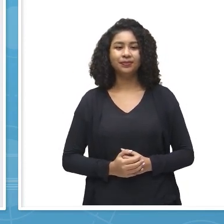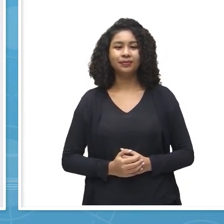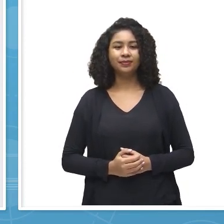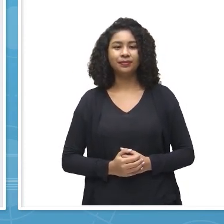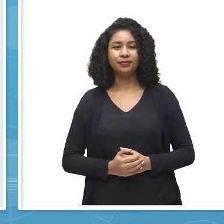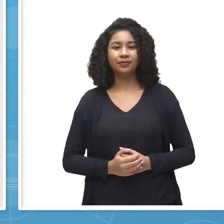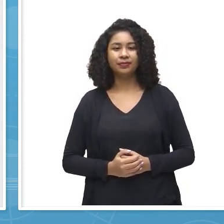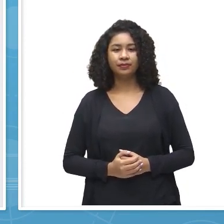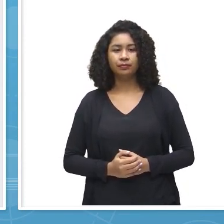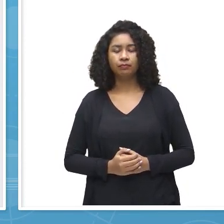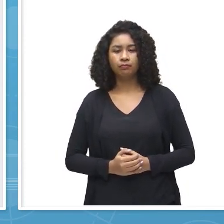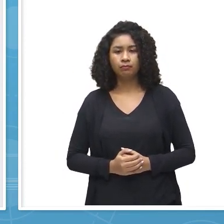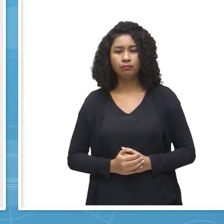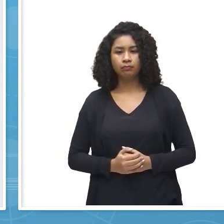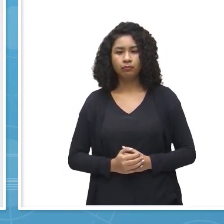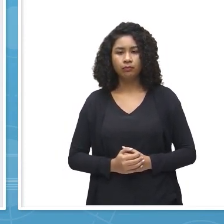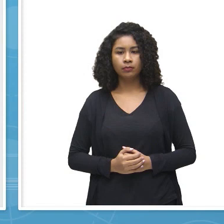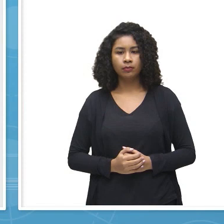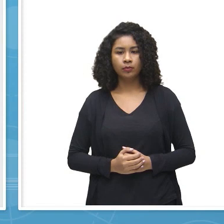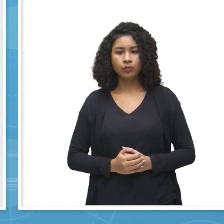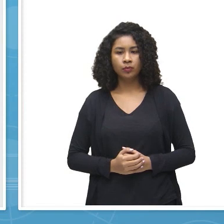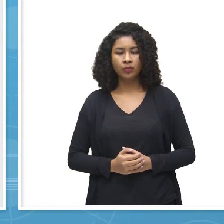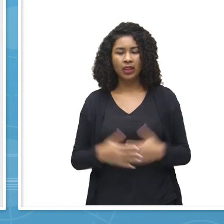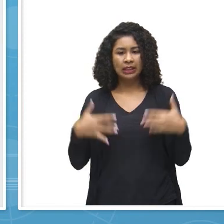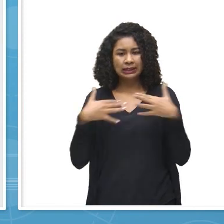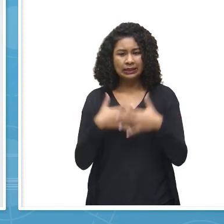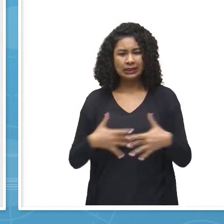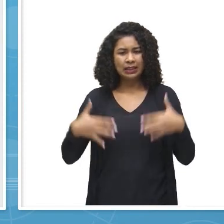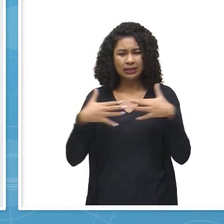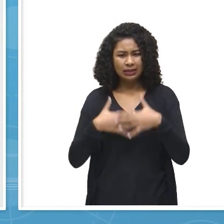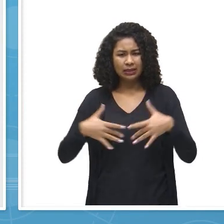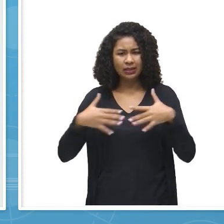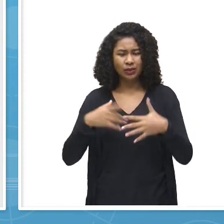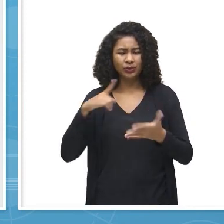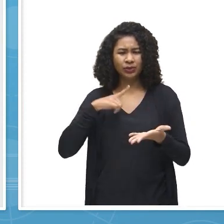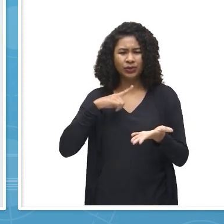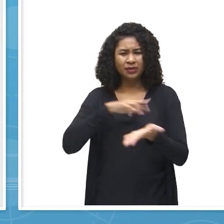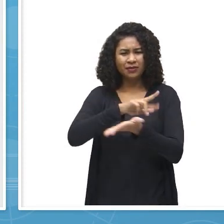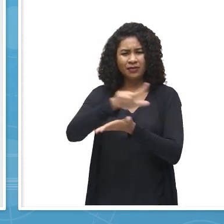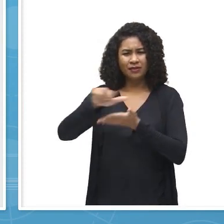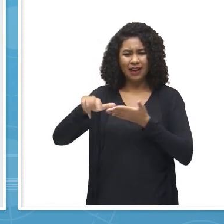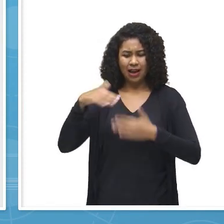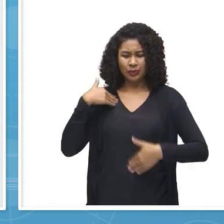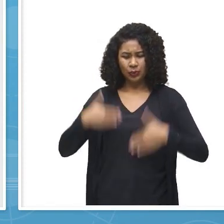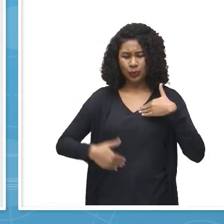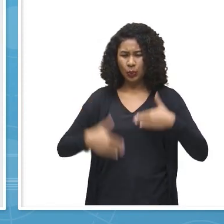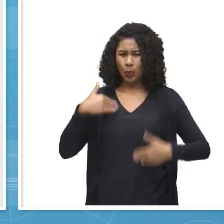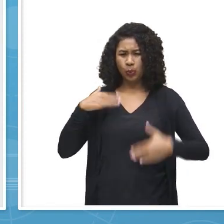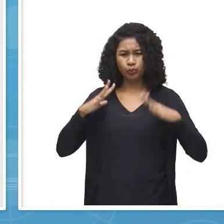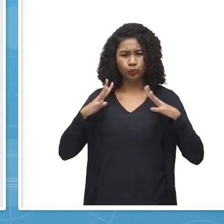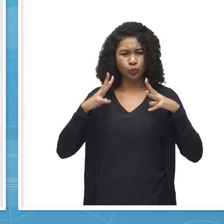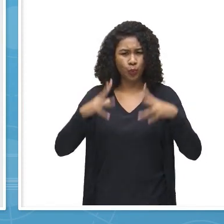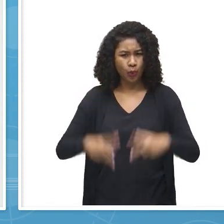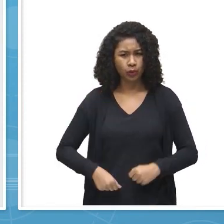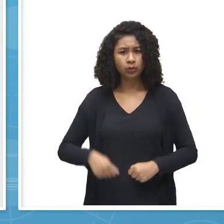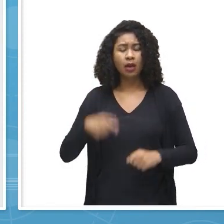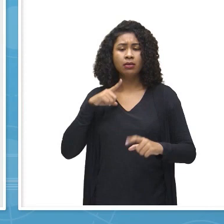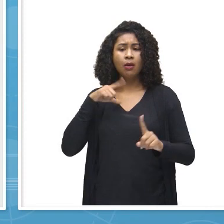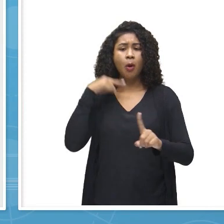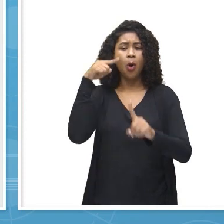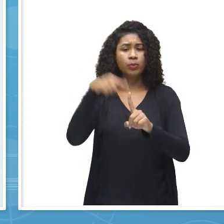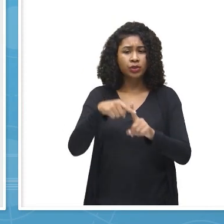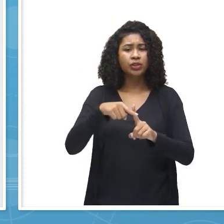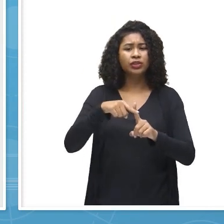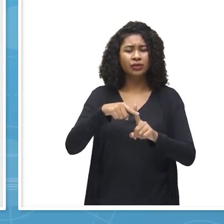diferentes tipos de tecido conjuntivo estão amplamente distribuídos pelo corpo, possuindo várias funções, entre